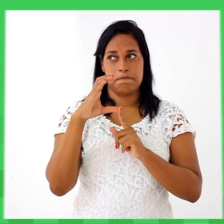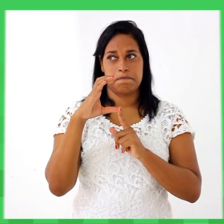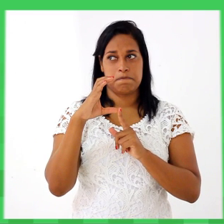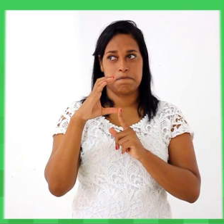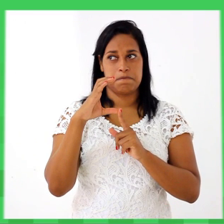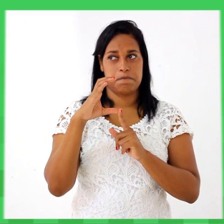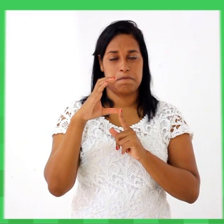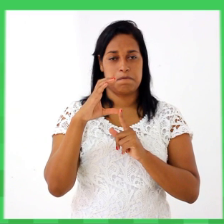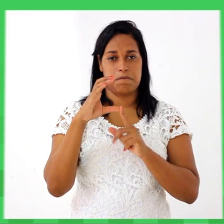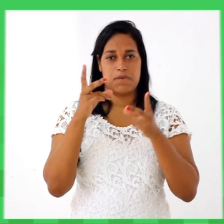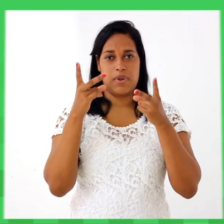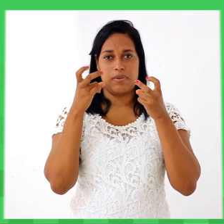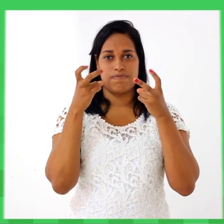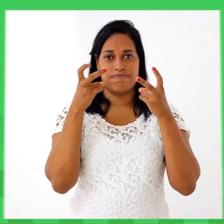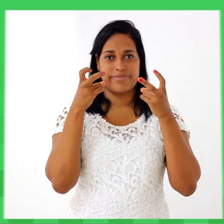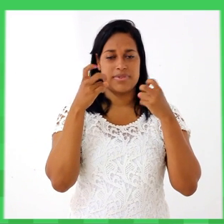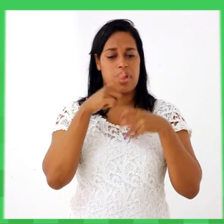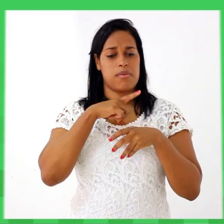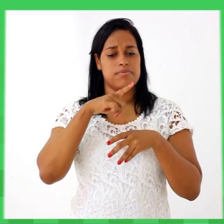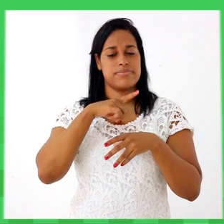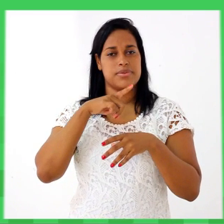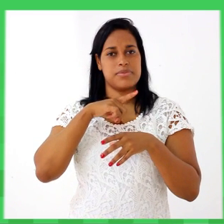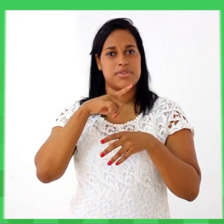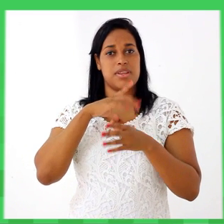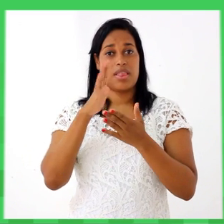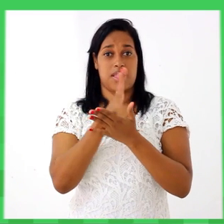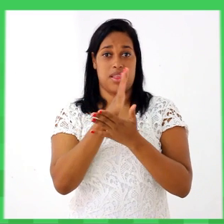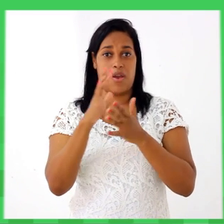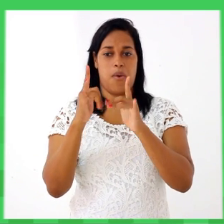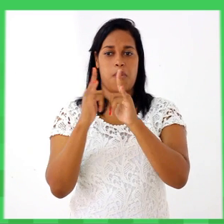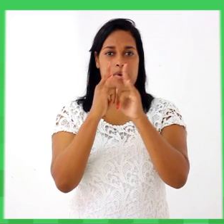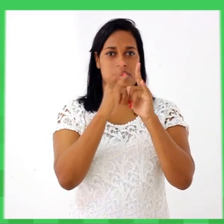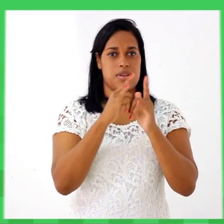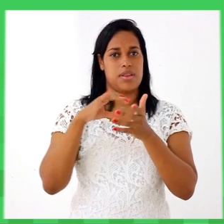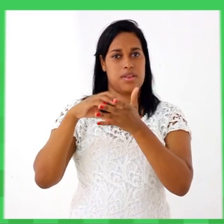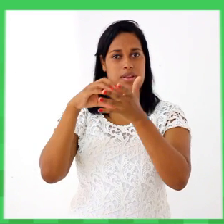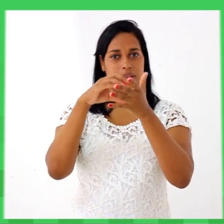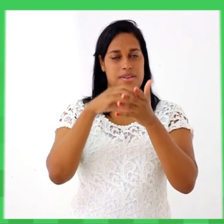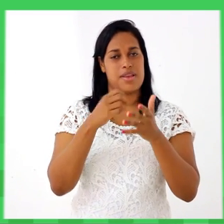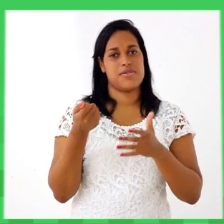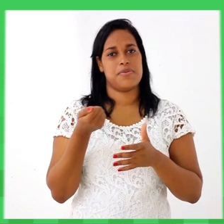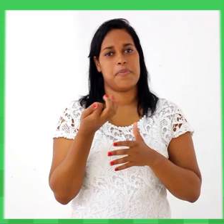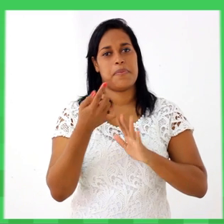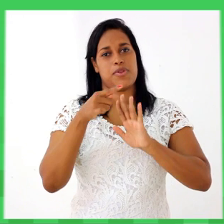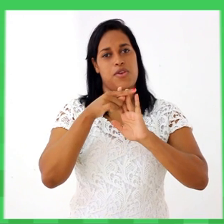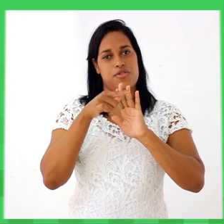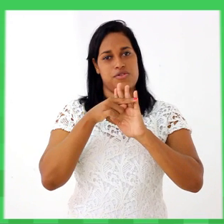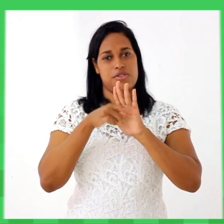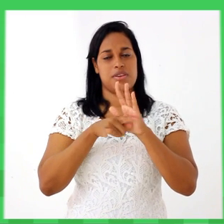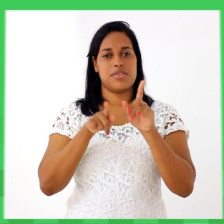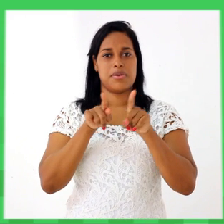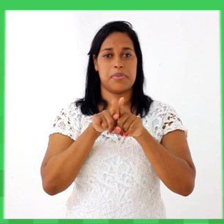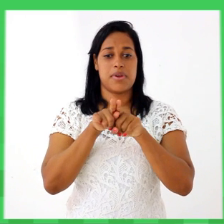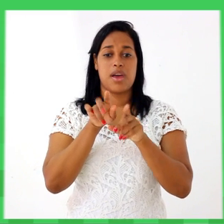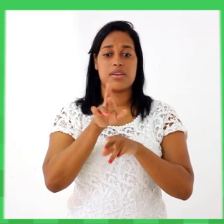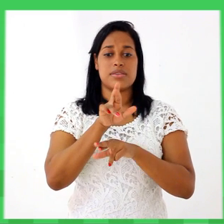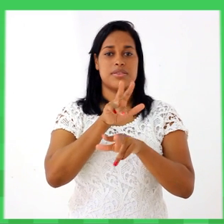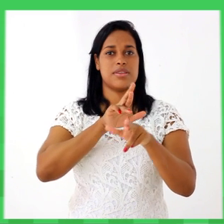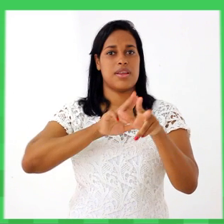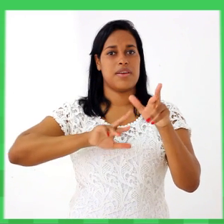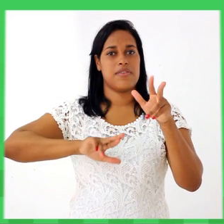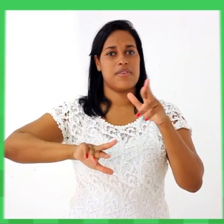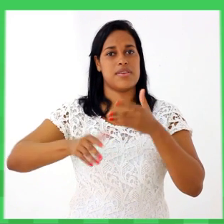nós observamos que tem entidades e projetos novamente. Porém, a diferença é que há